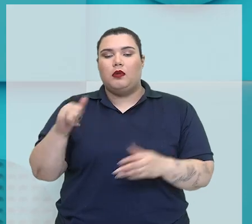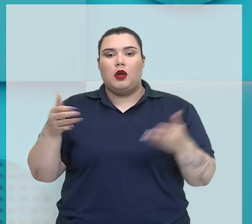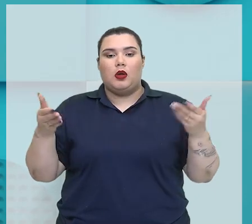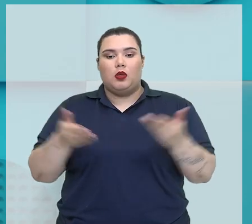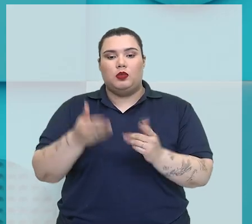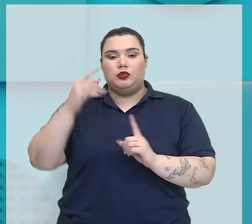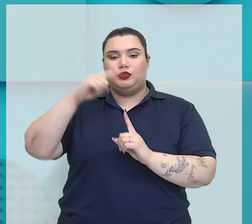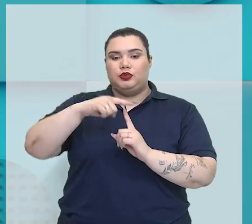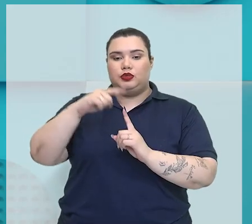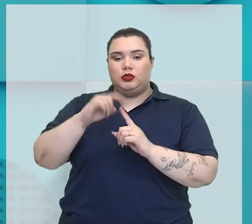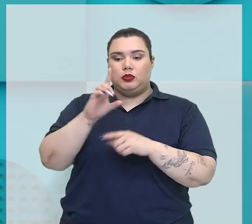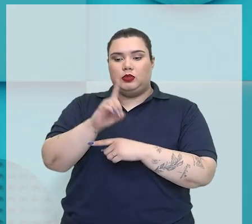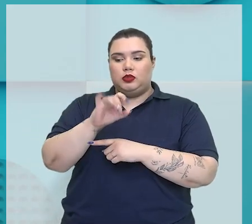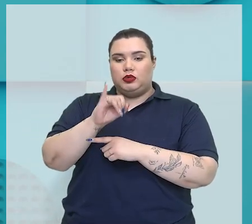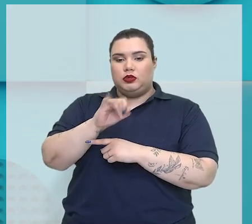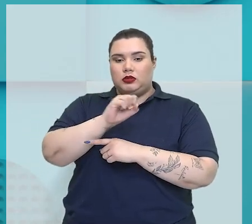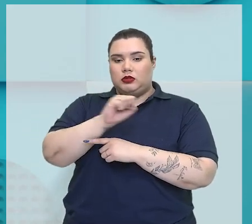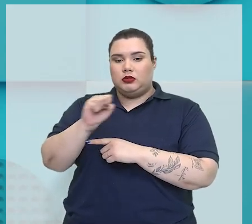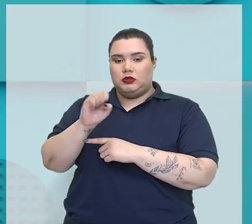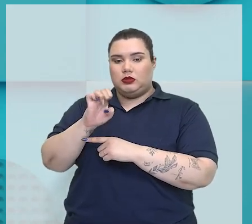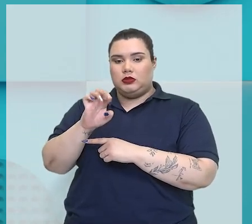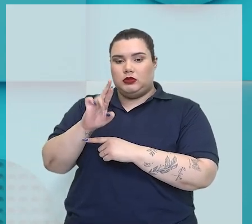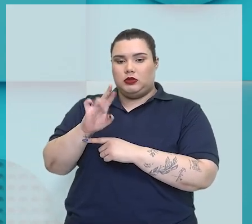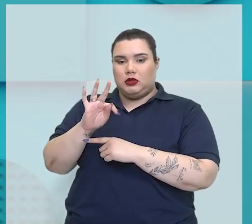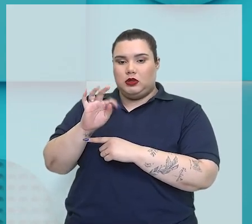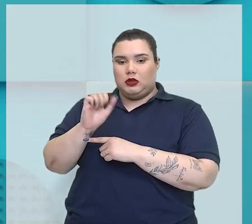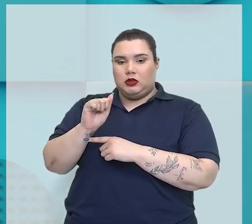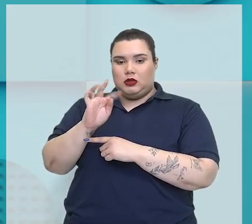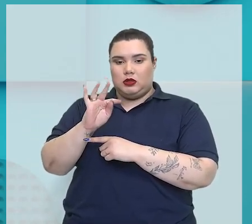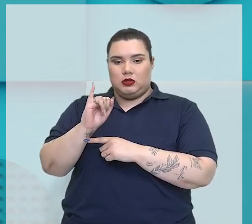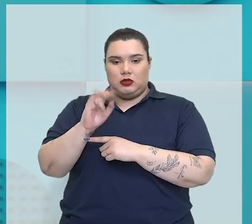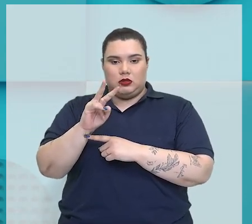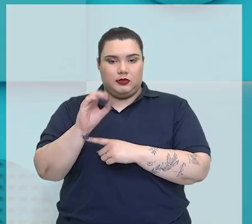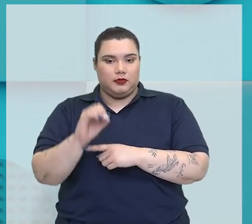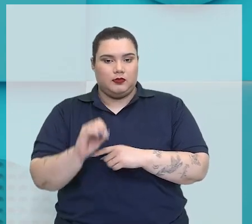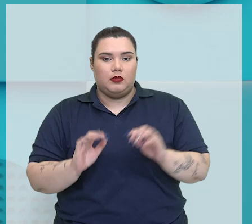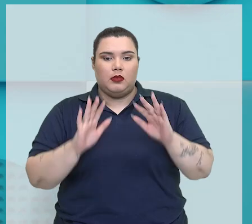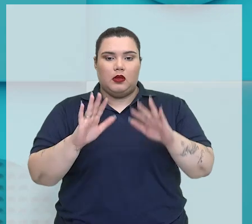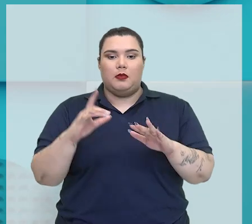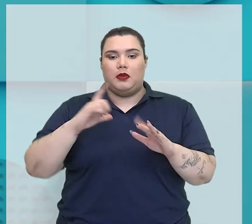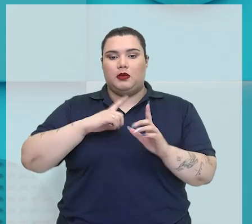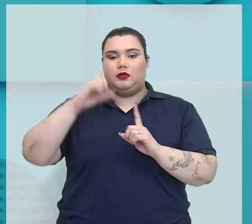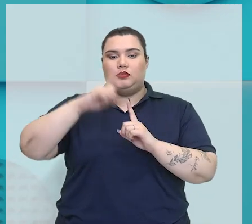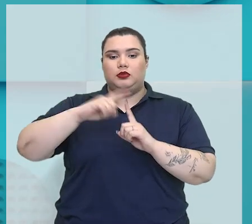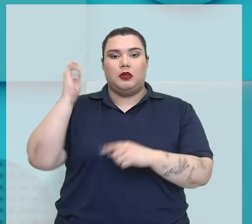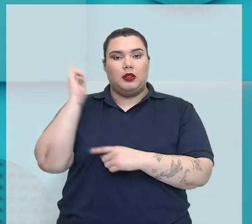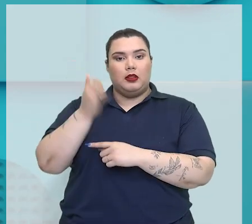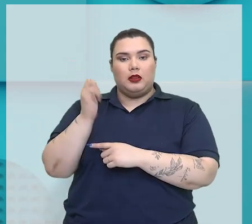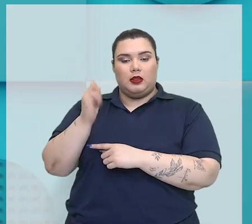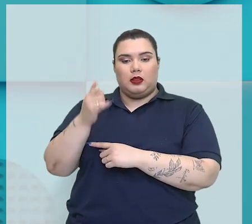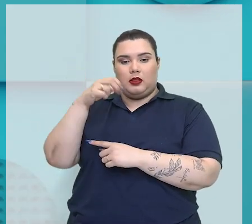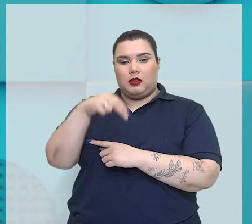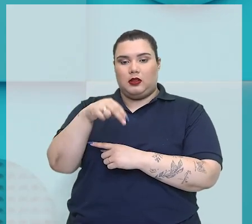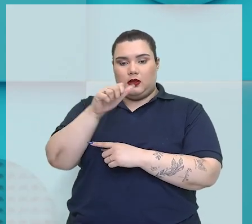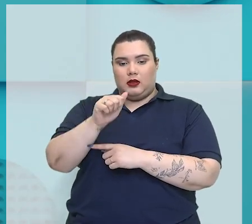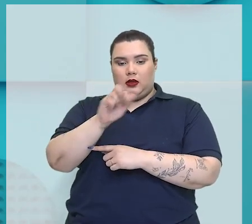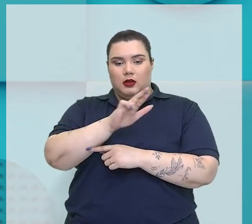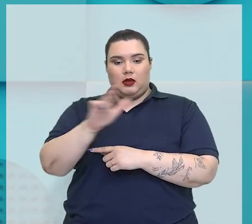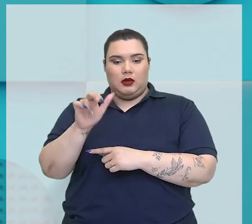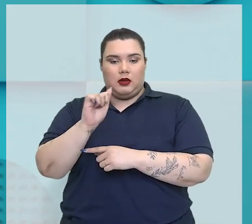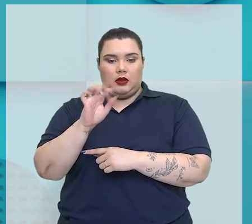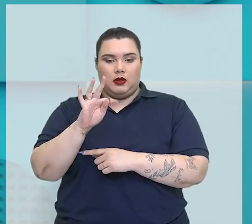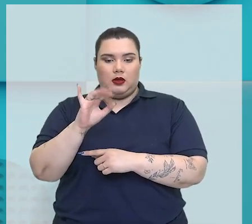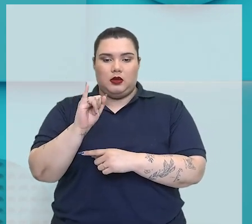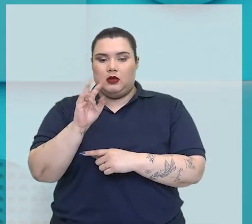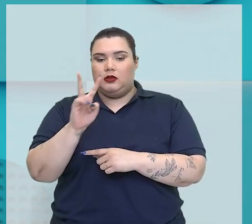tipo dissertativo. A gente tem o tipo narrativo, né? O que é que ele faz?